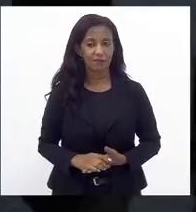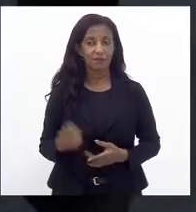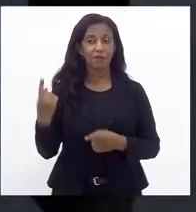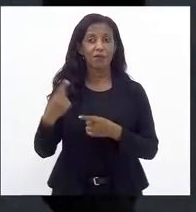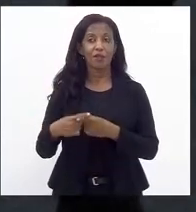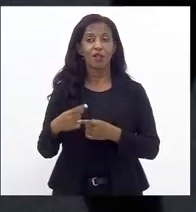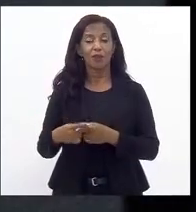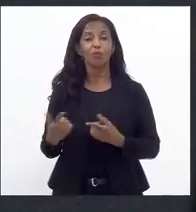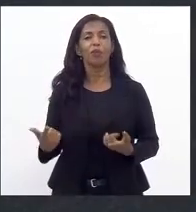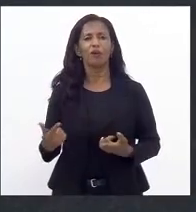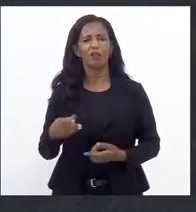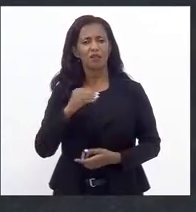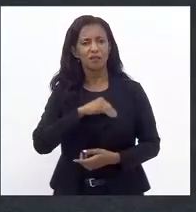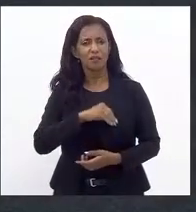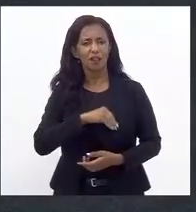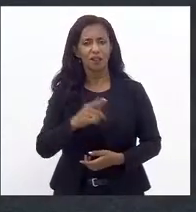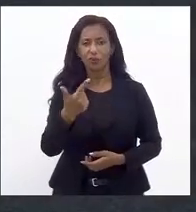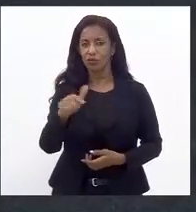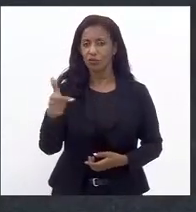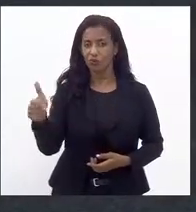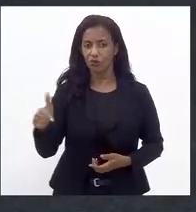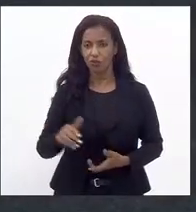porque fiquei sem salário